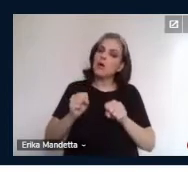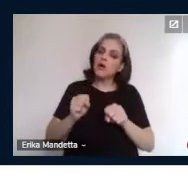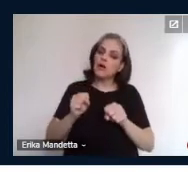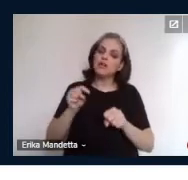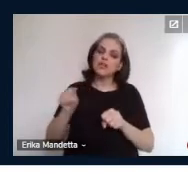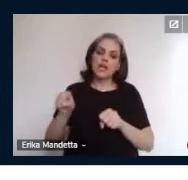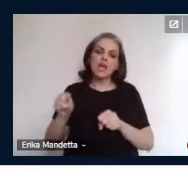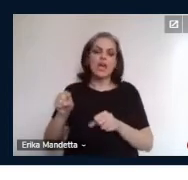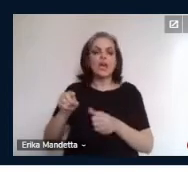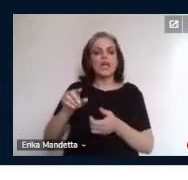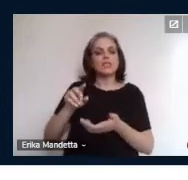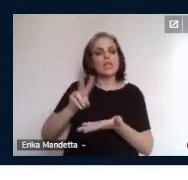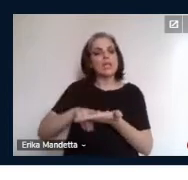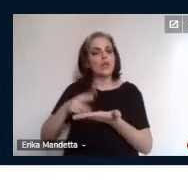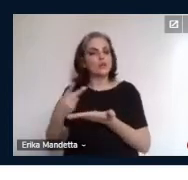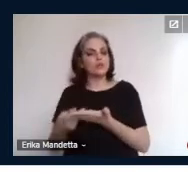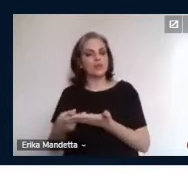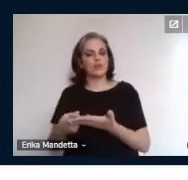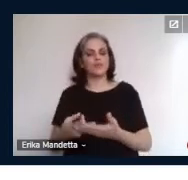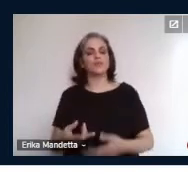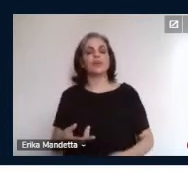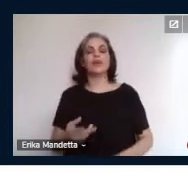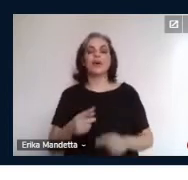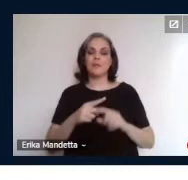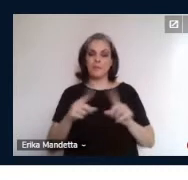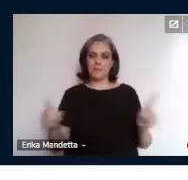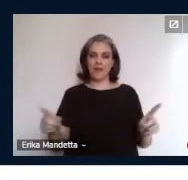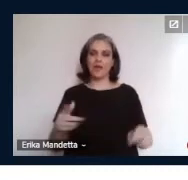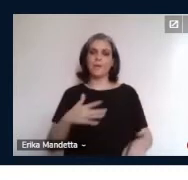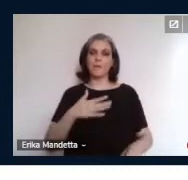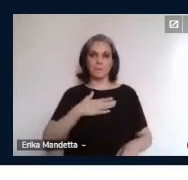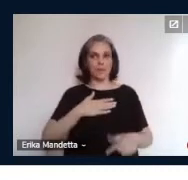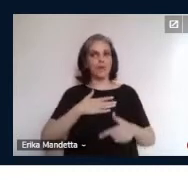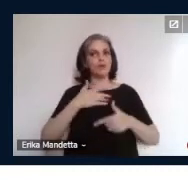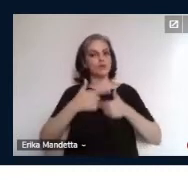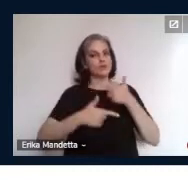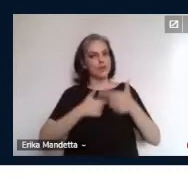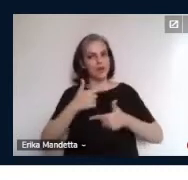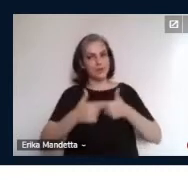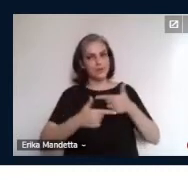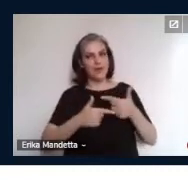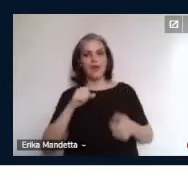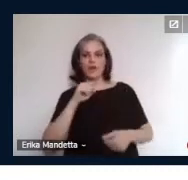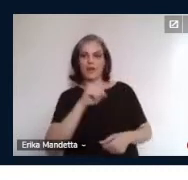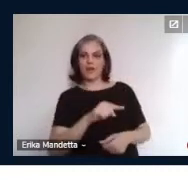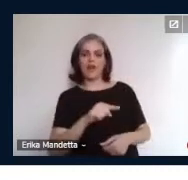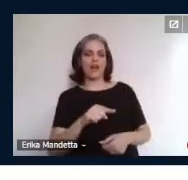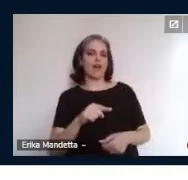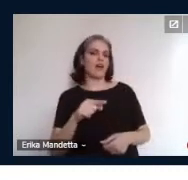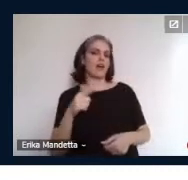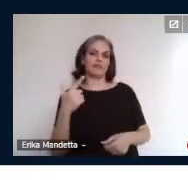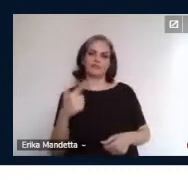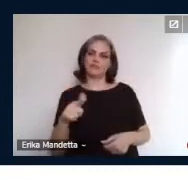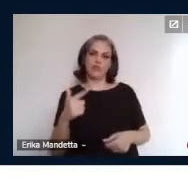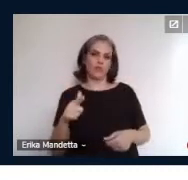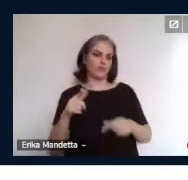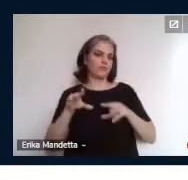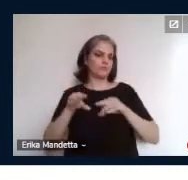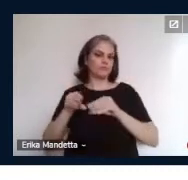do meu trabalho não tratar em nenhum momento sobre a tradução que é realizada